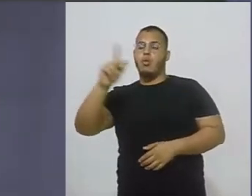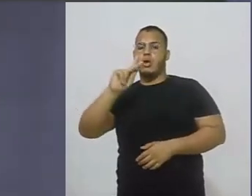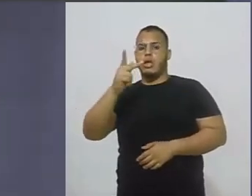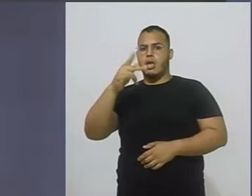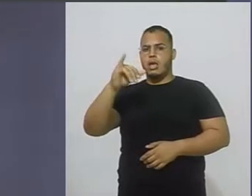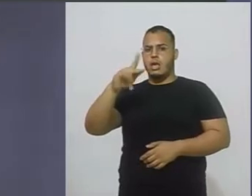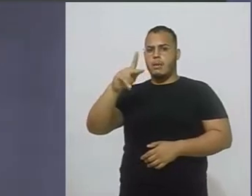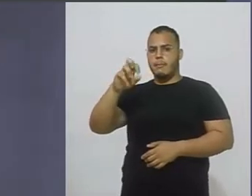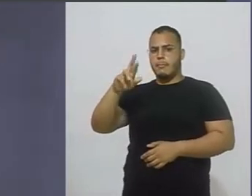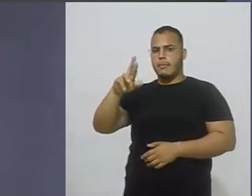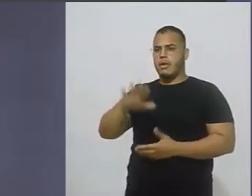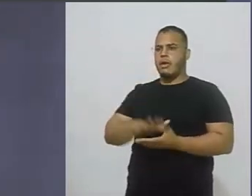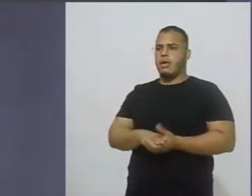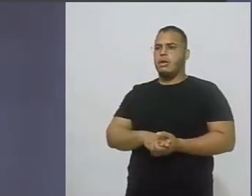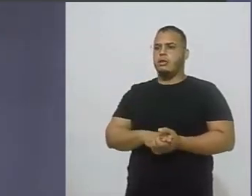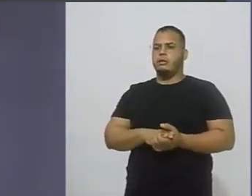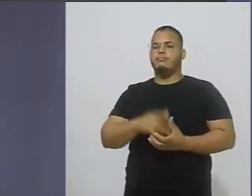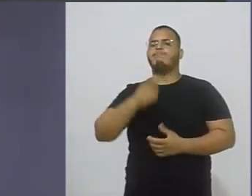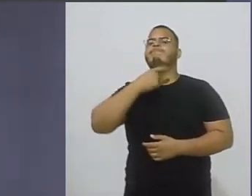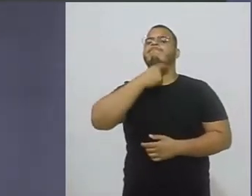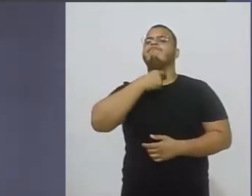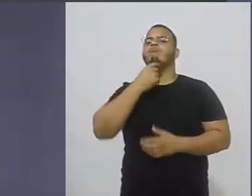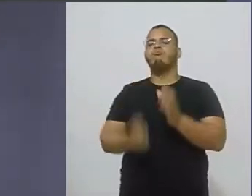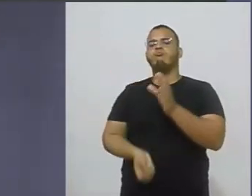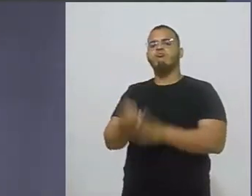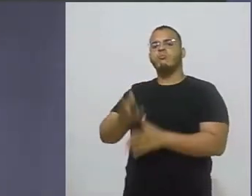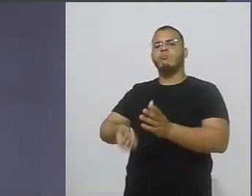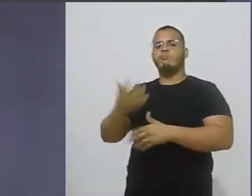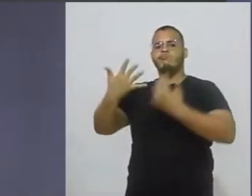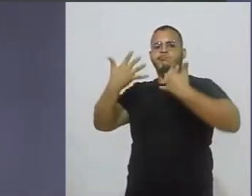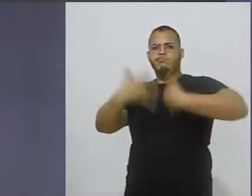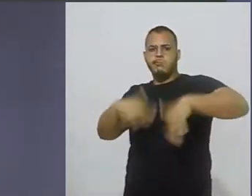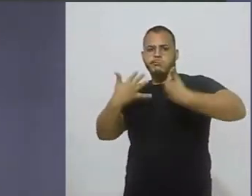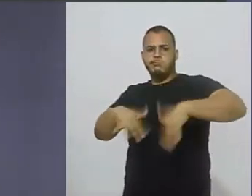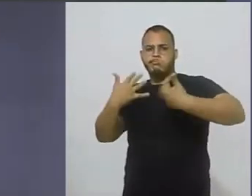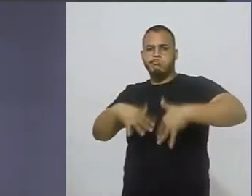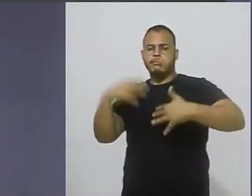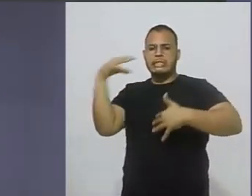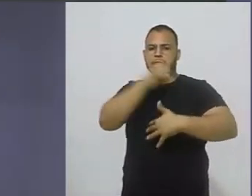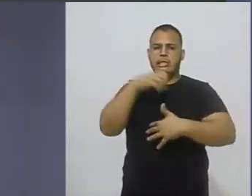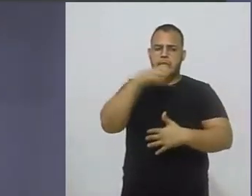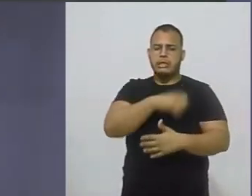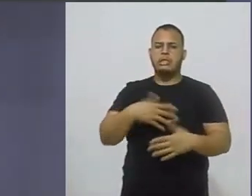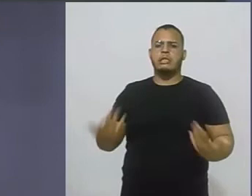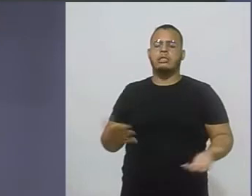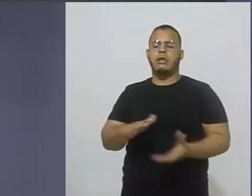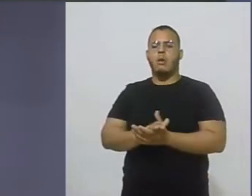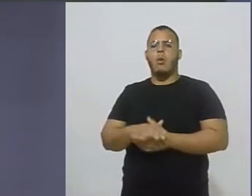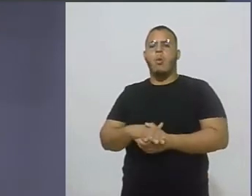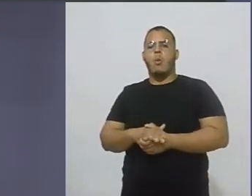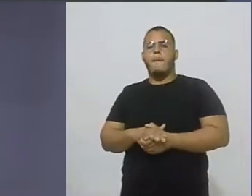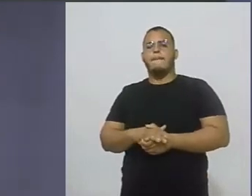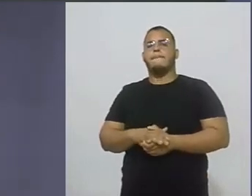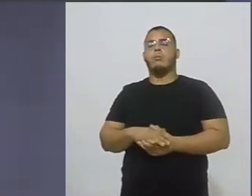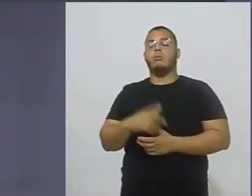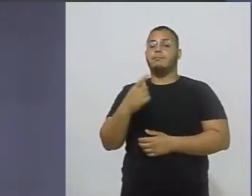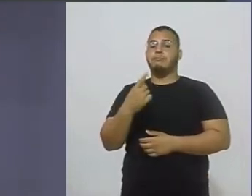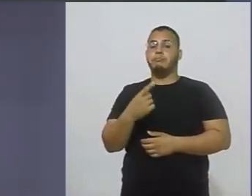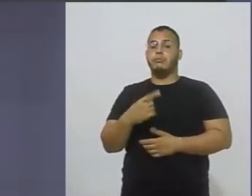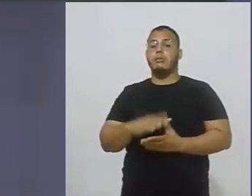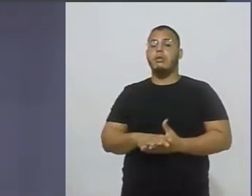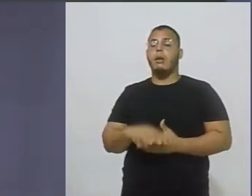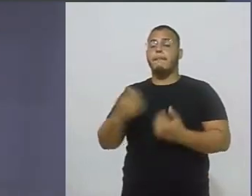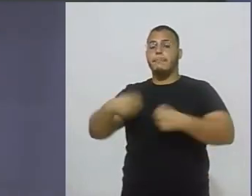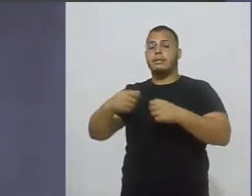que a tireoide, ela produz hormônio em excesso, ela produz muito mais do que o corpo precisa. Então, uma das características